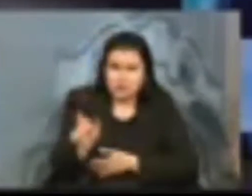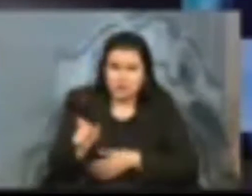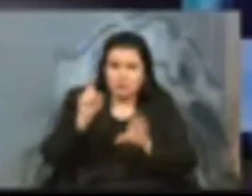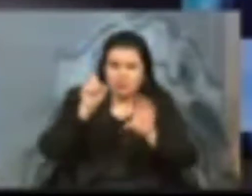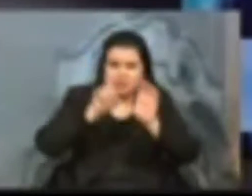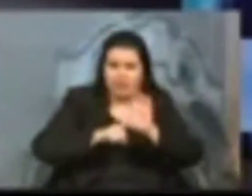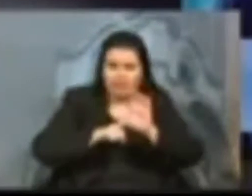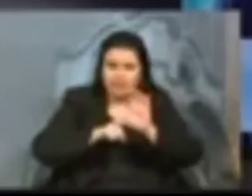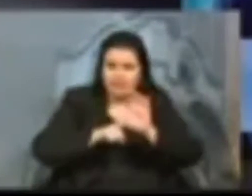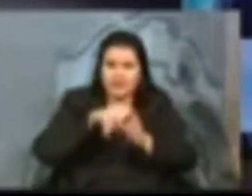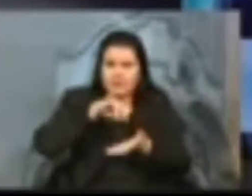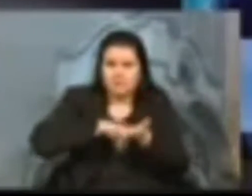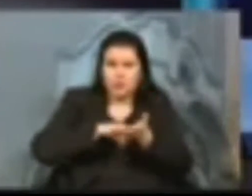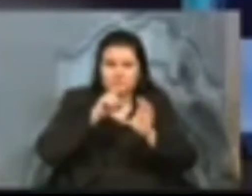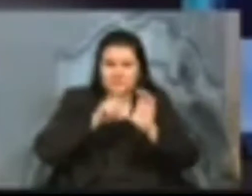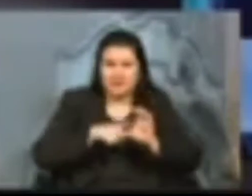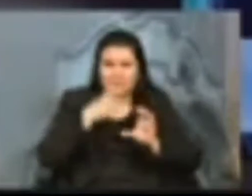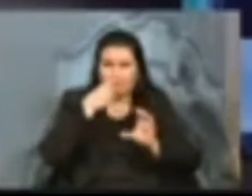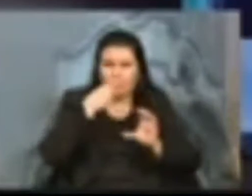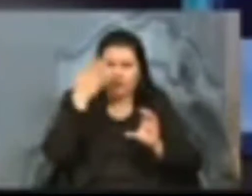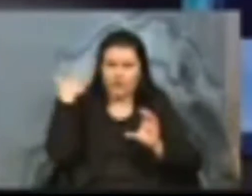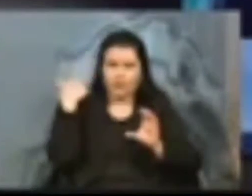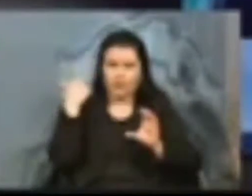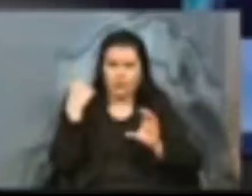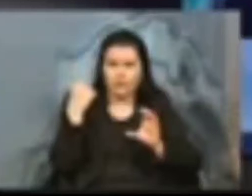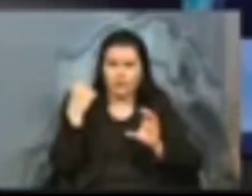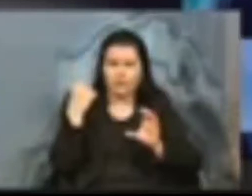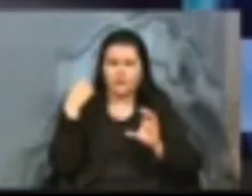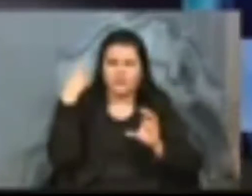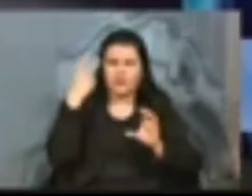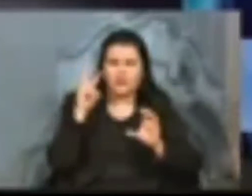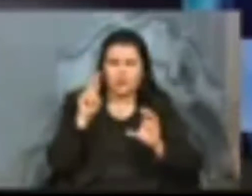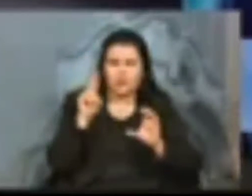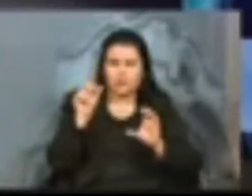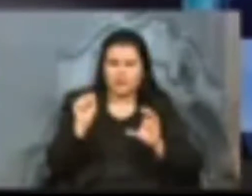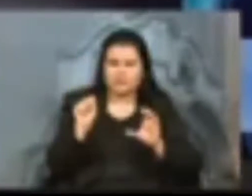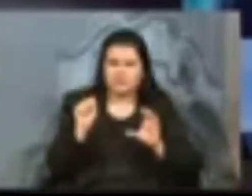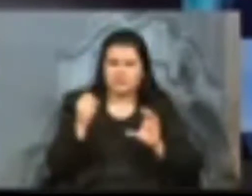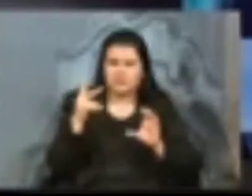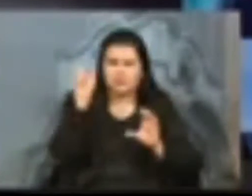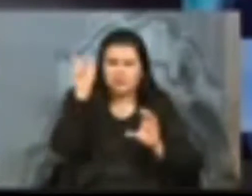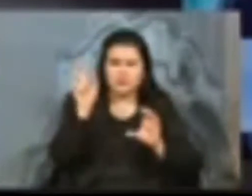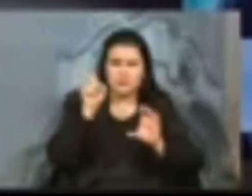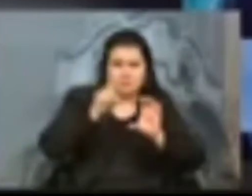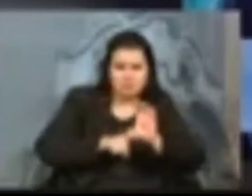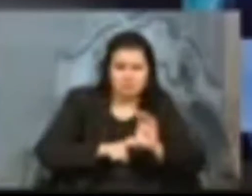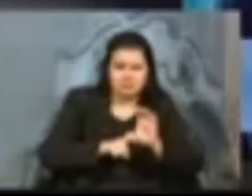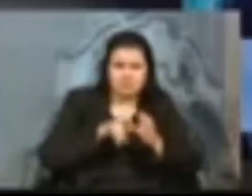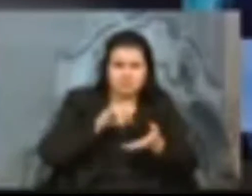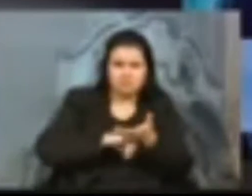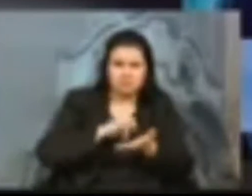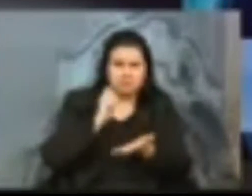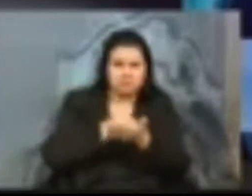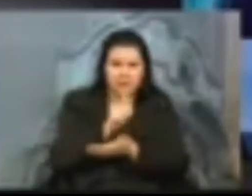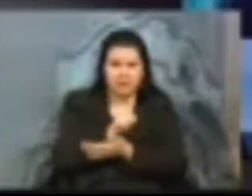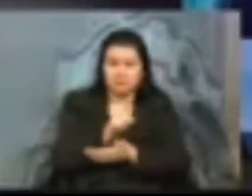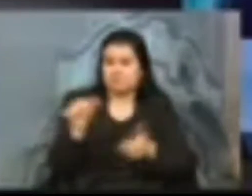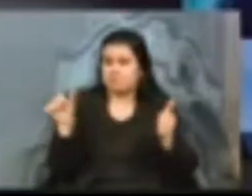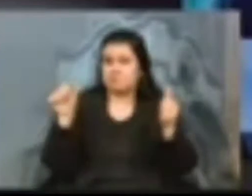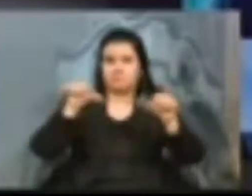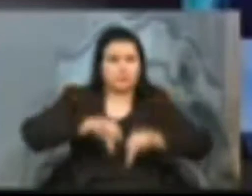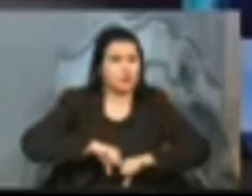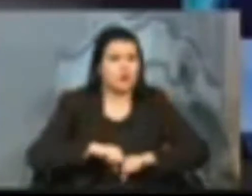falou aqui o líder Ruas, os sonegadores de impostos são os piores criminosos que nós temos nesse país. O crime do colarinho